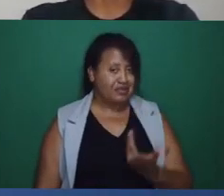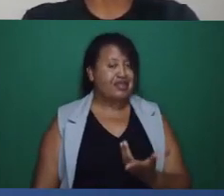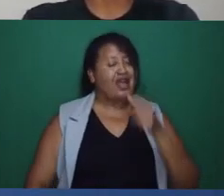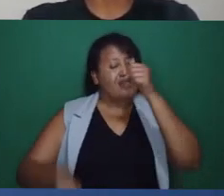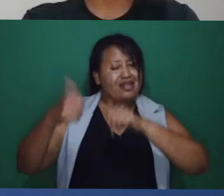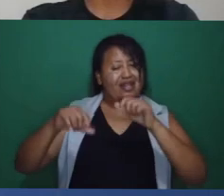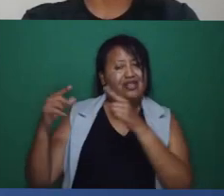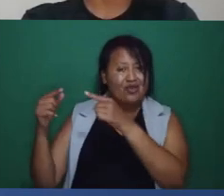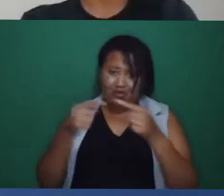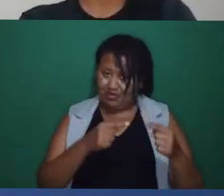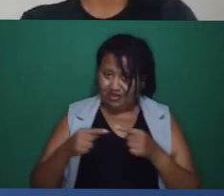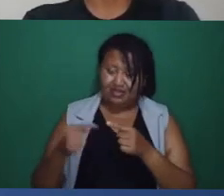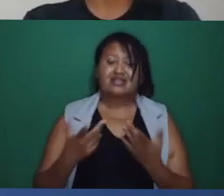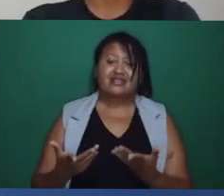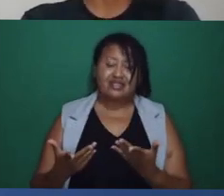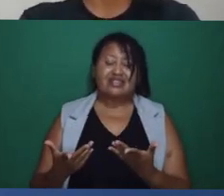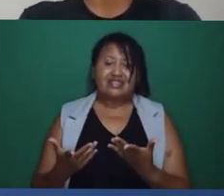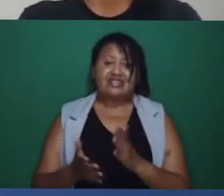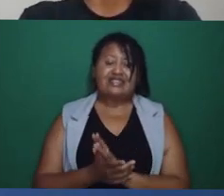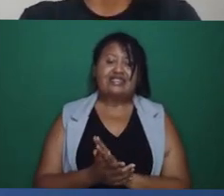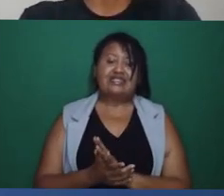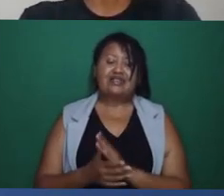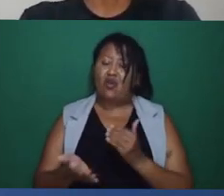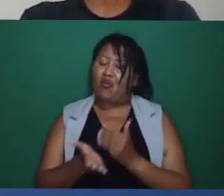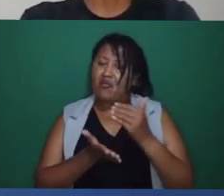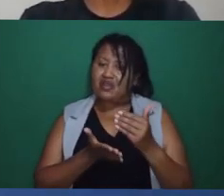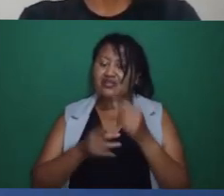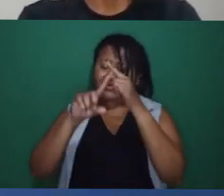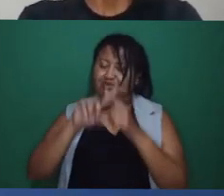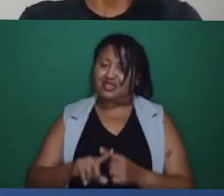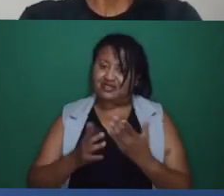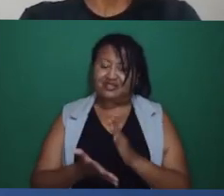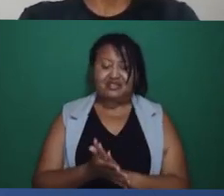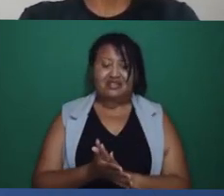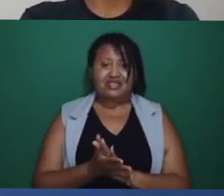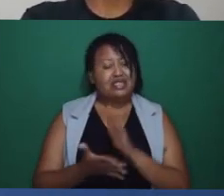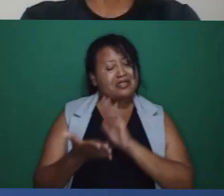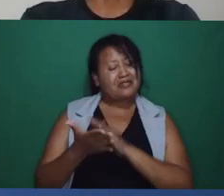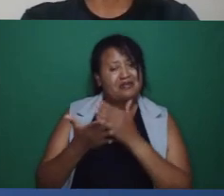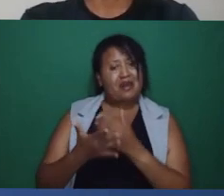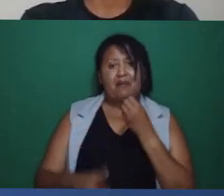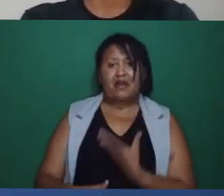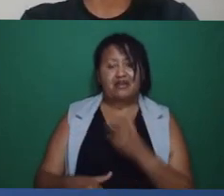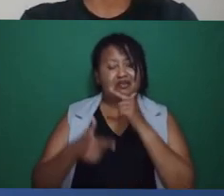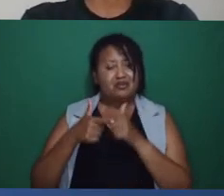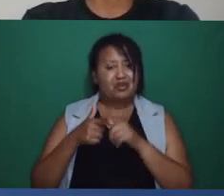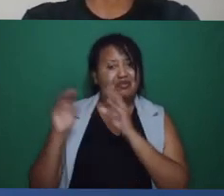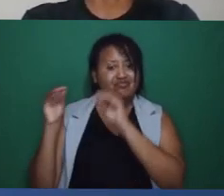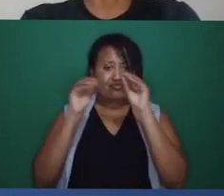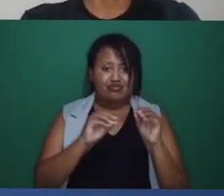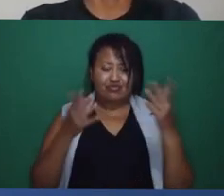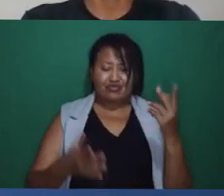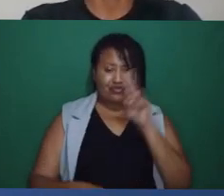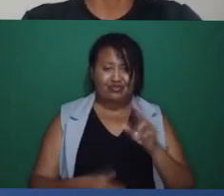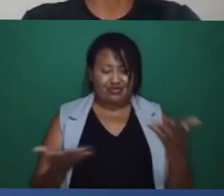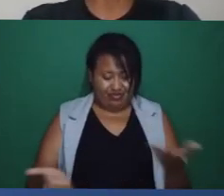análise combinatória né princípio é multiplicativo e interpretar bem o problema que foi colocado